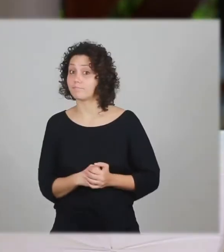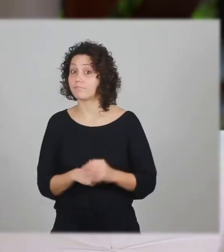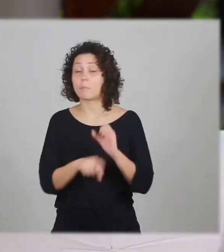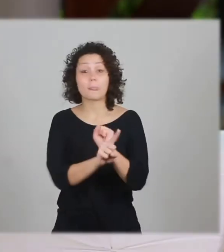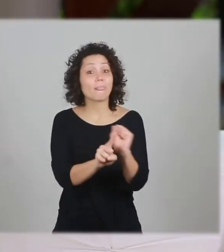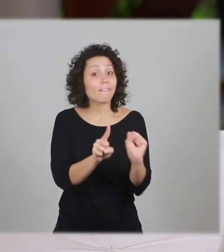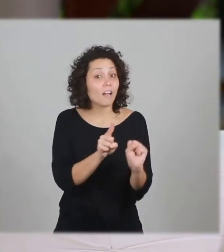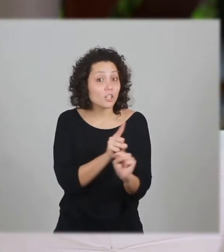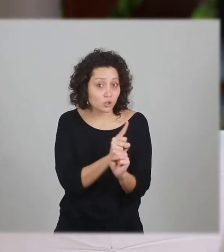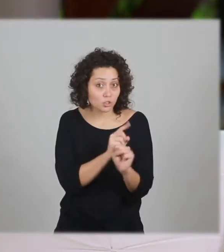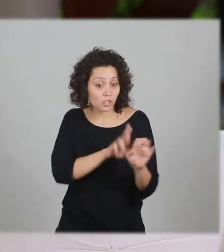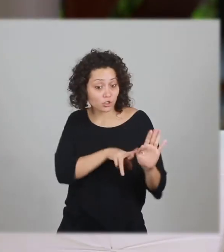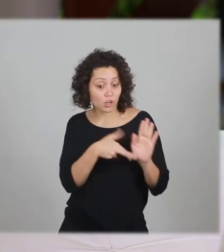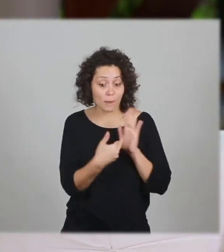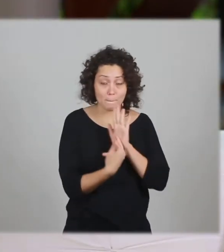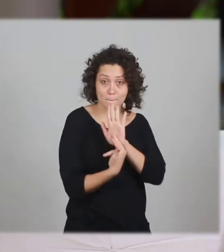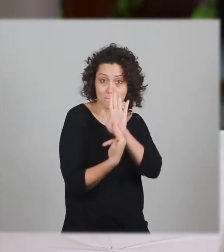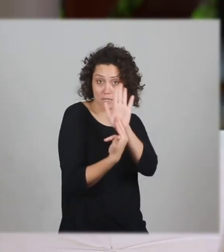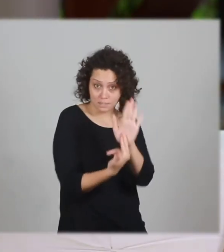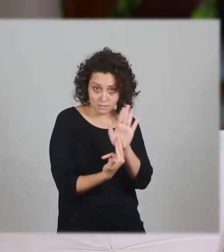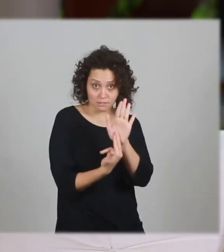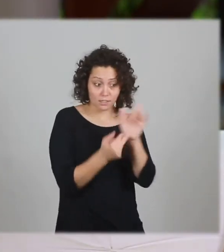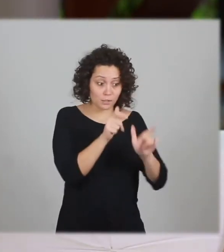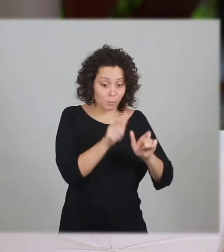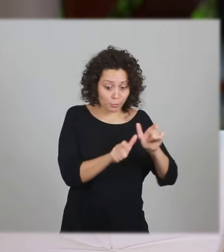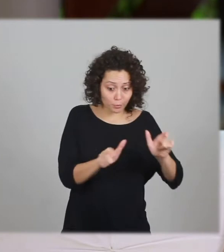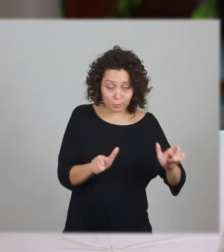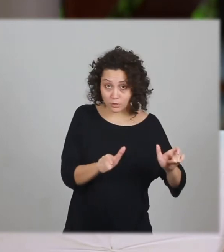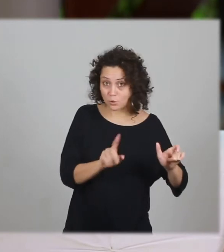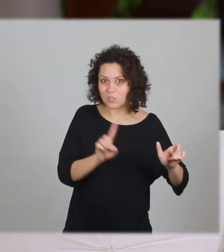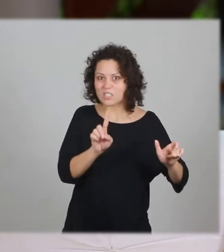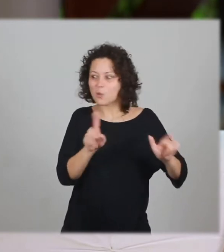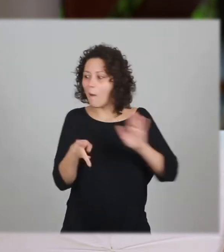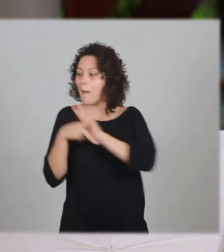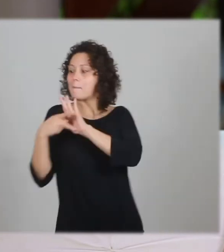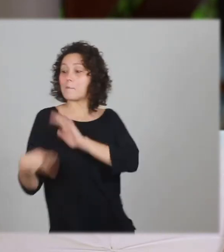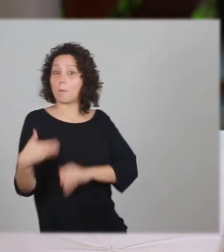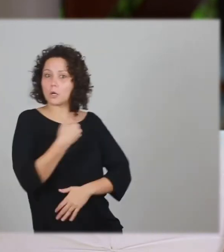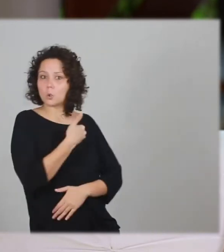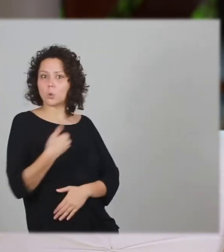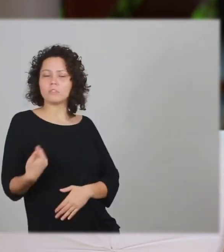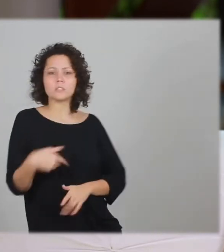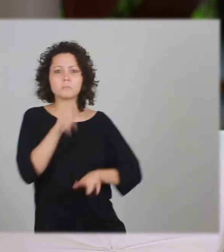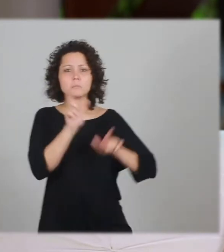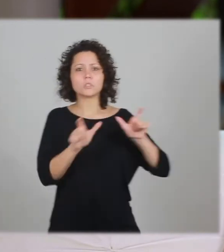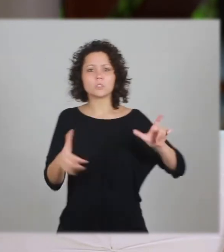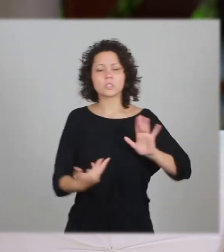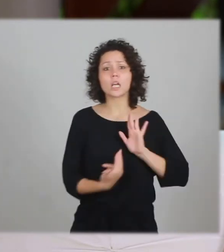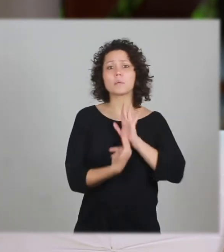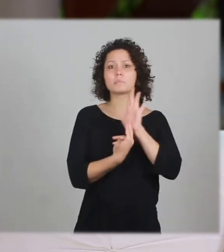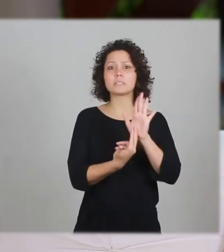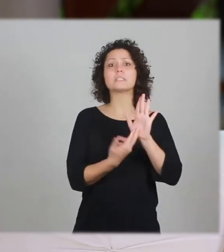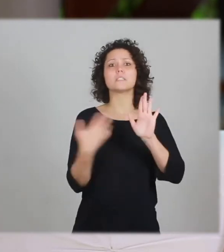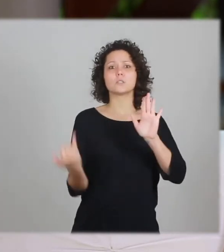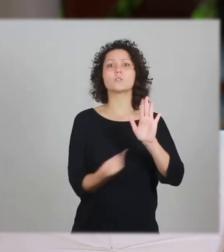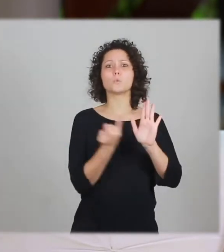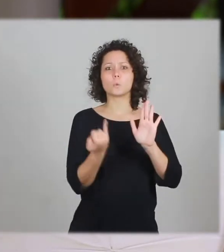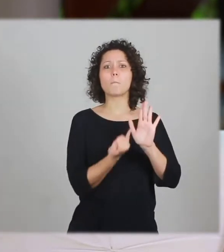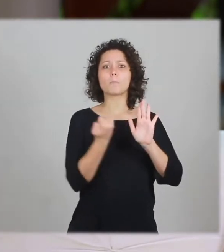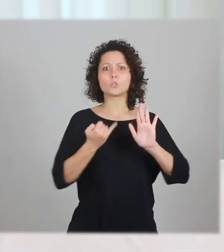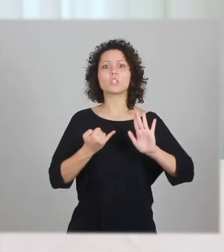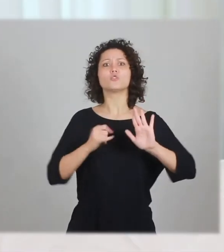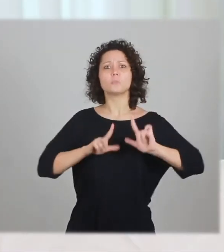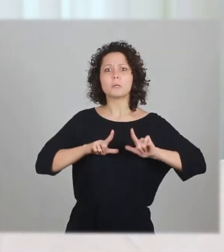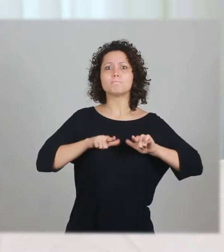sociedade civil, representada por organizações e pessoas que não integram o governo, tem um papel importante na defesa de causas de interesse